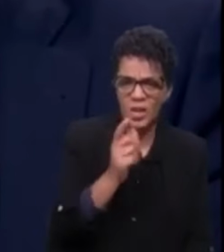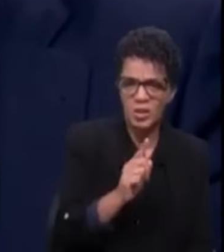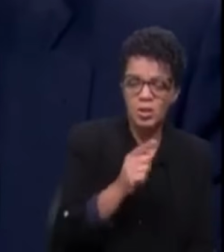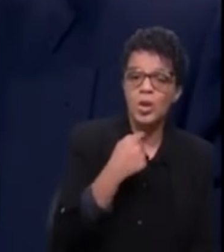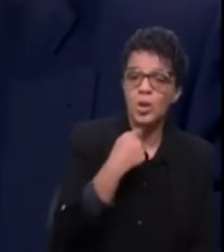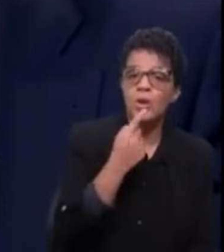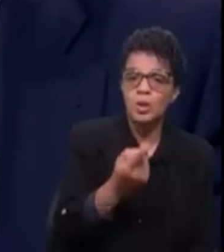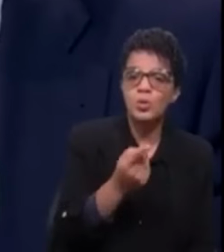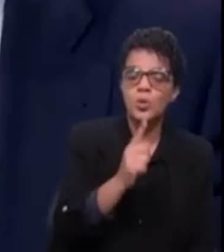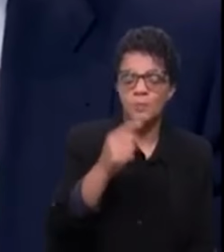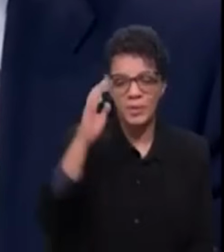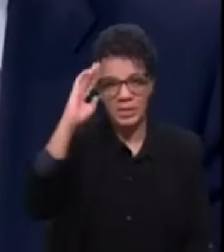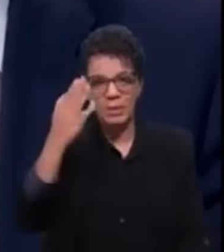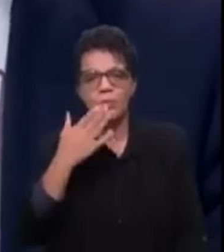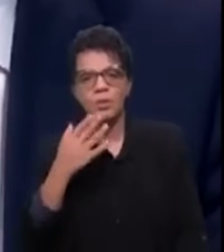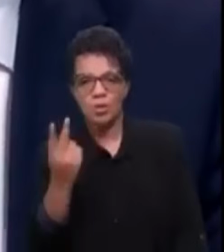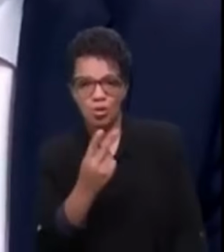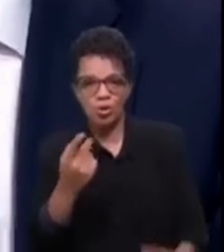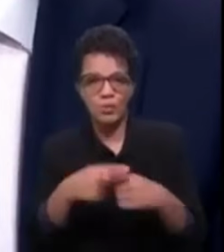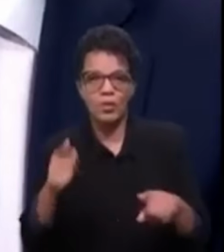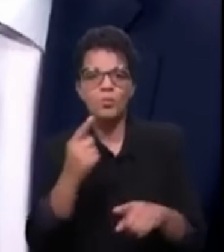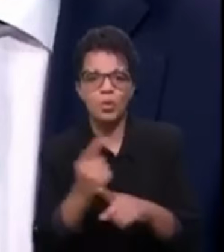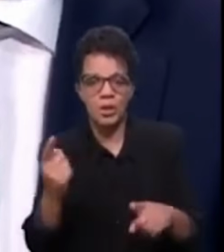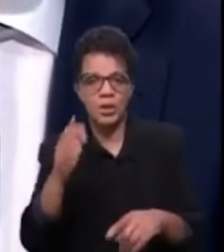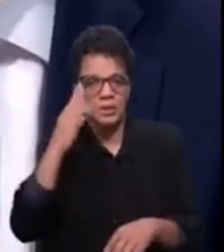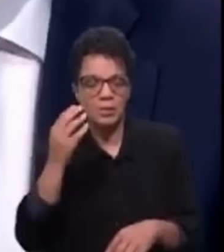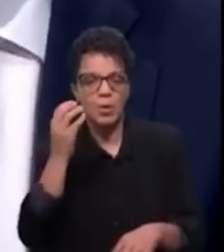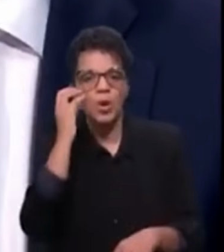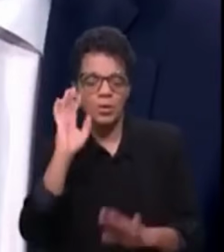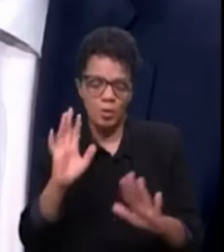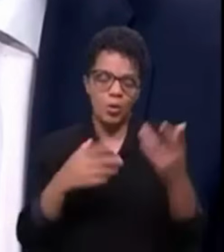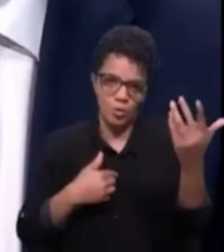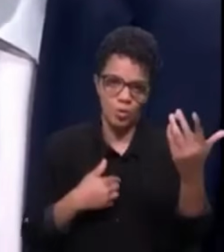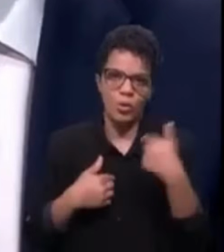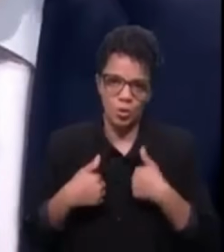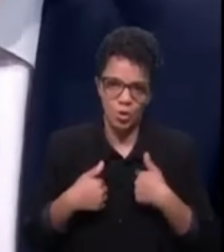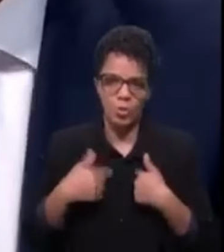agora sabe o que é que nos distingue em termos de Lu